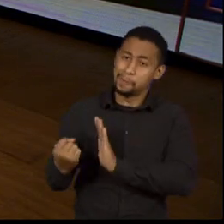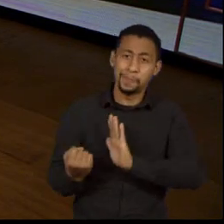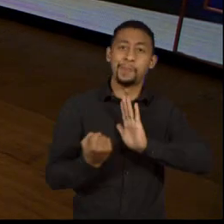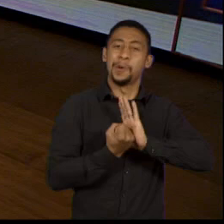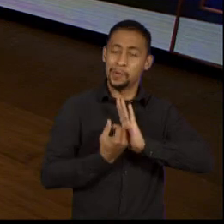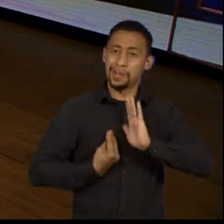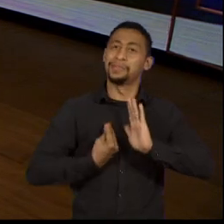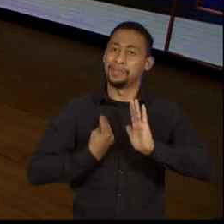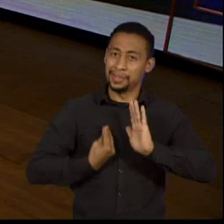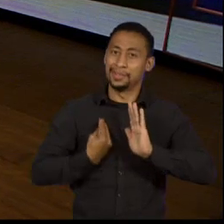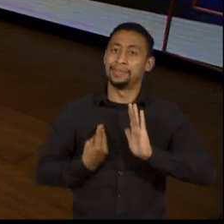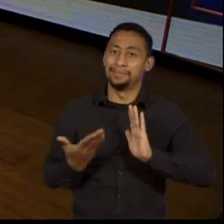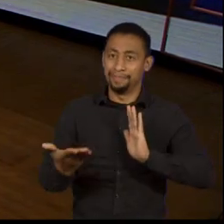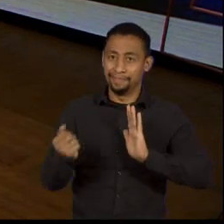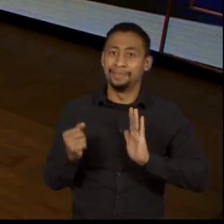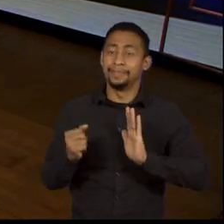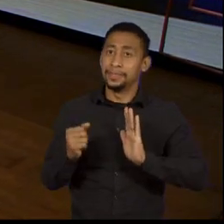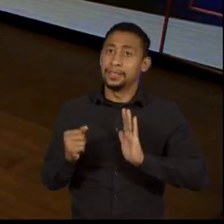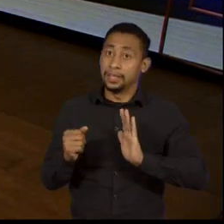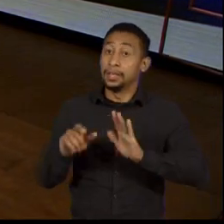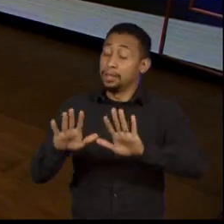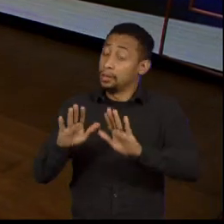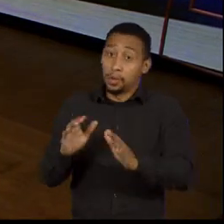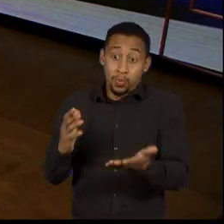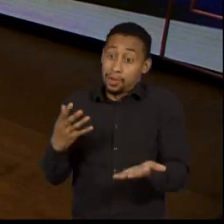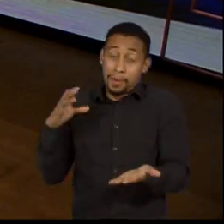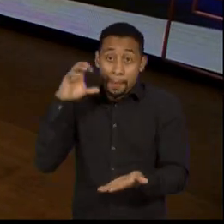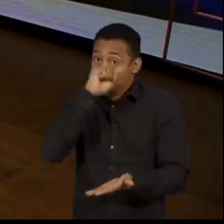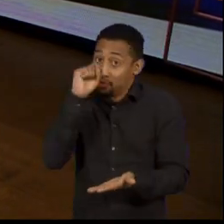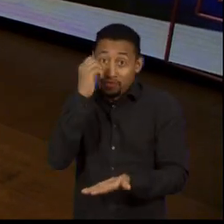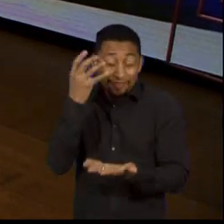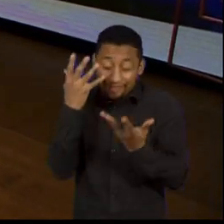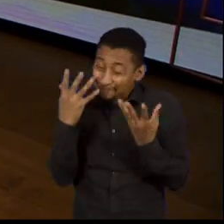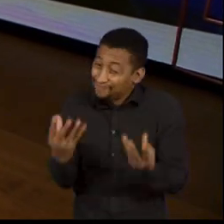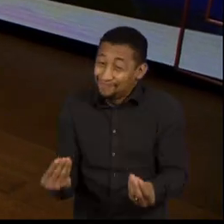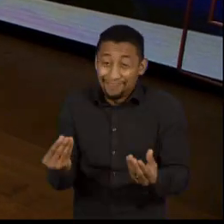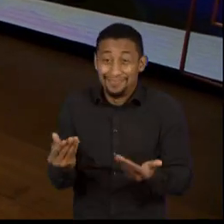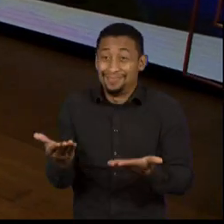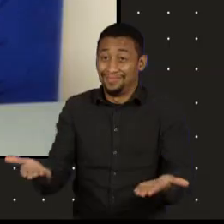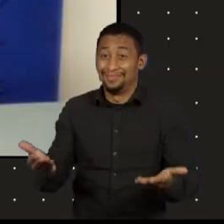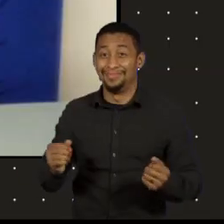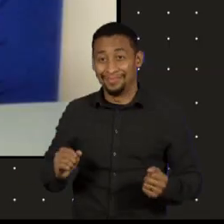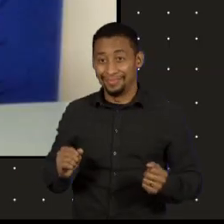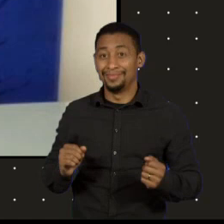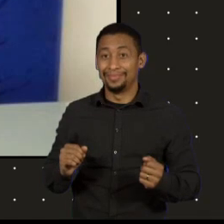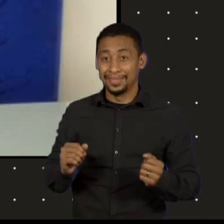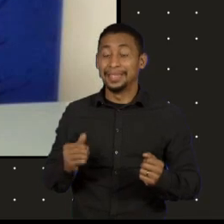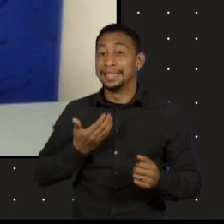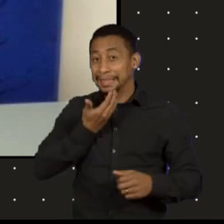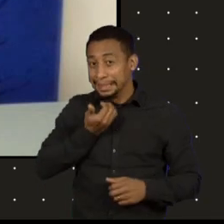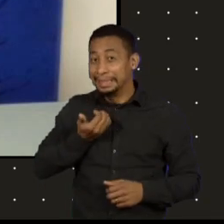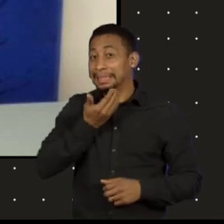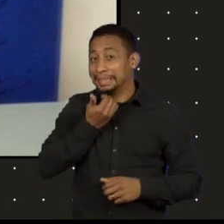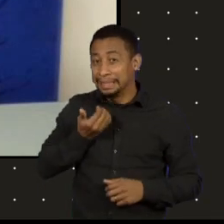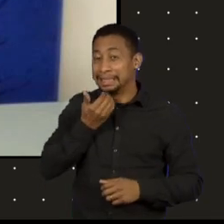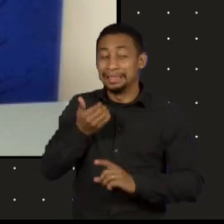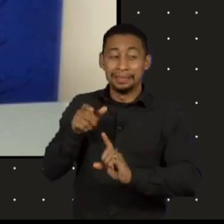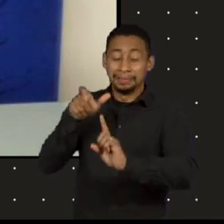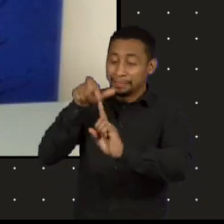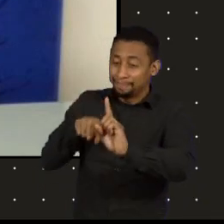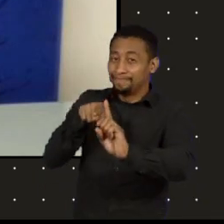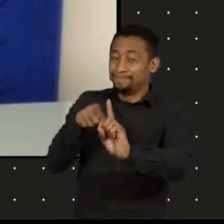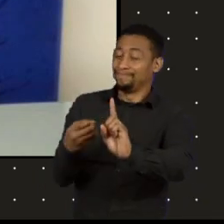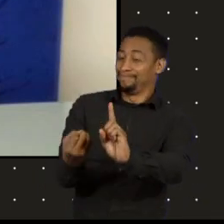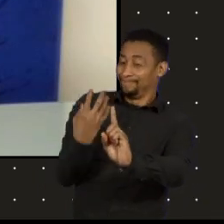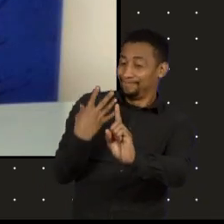que para... Fez escola, eu acho. Tem muita gente que eu acho que atua, que faz